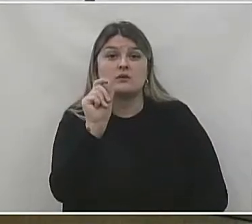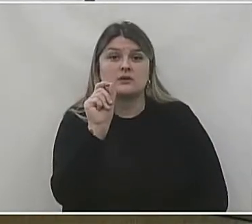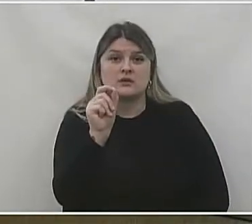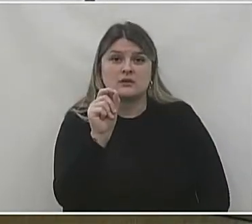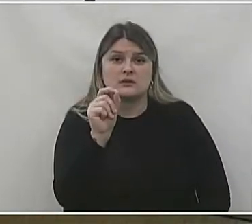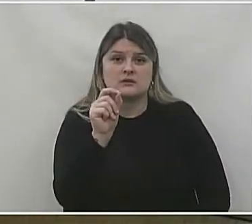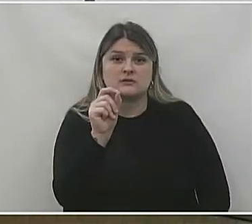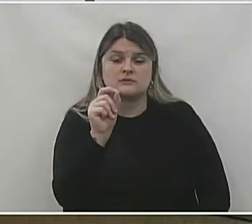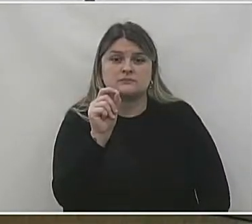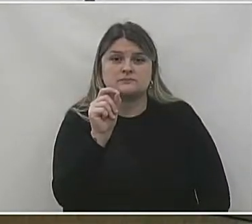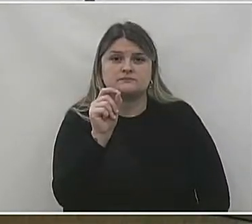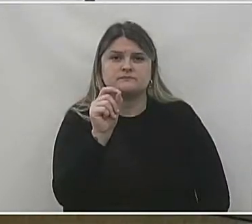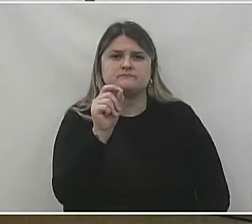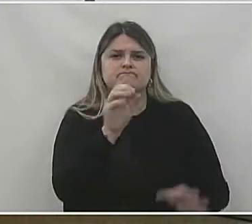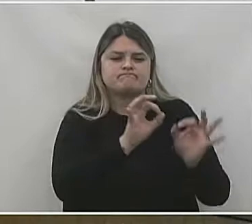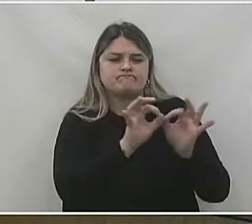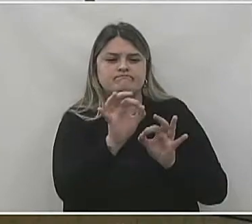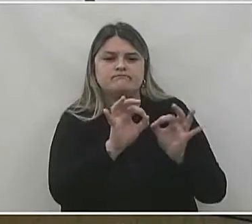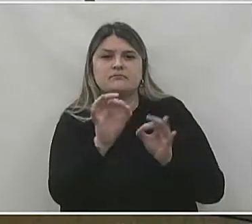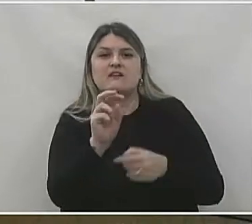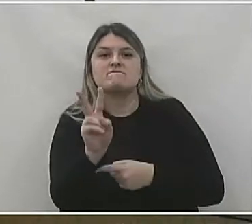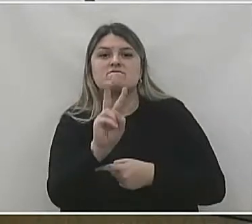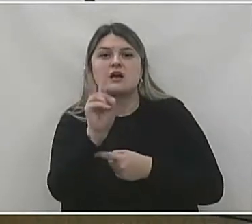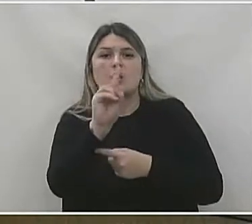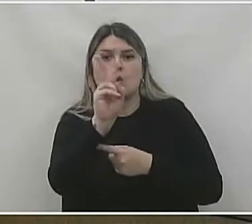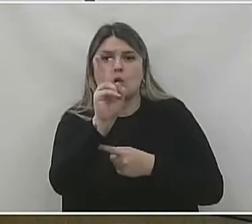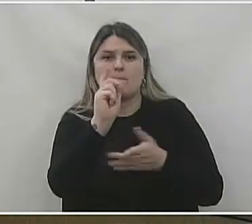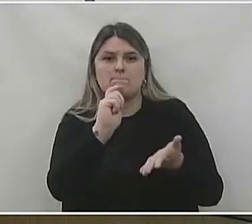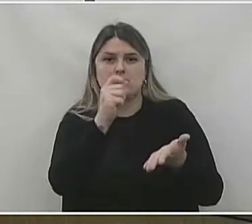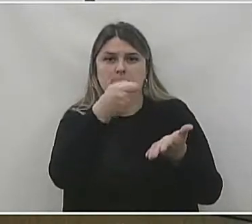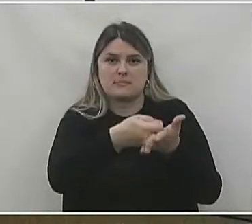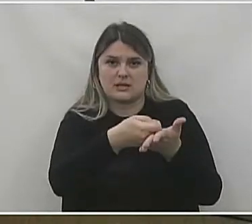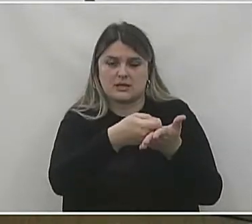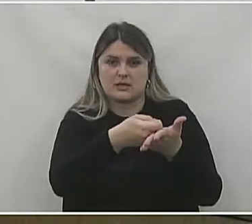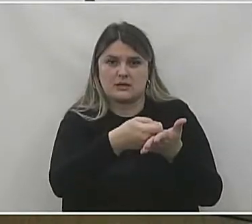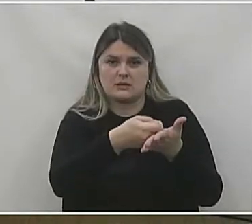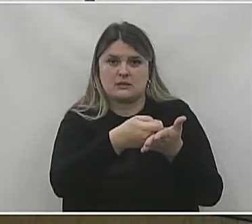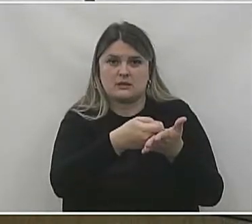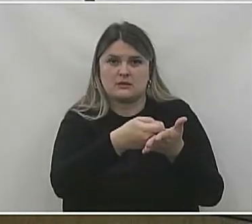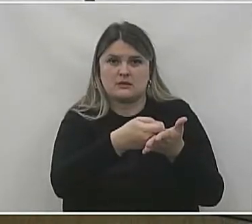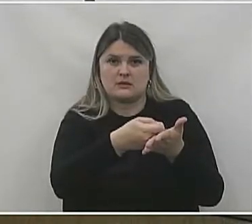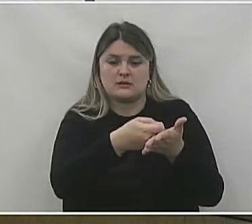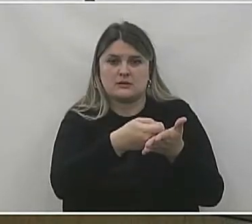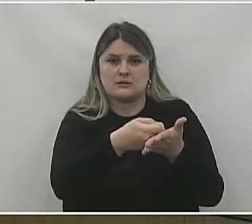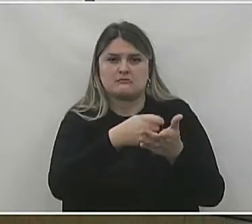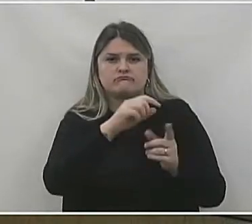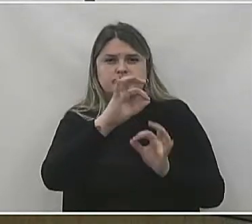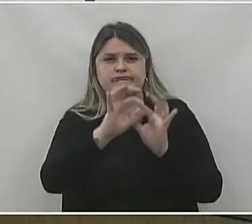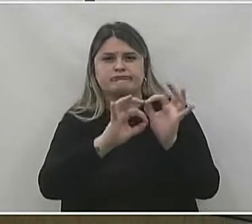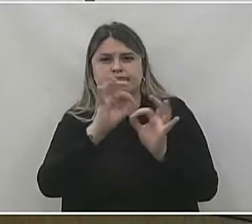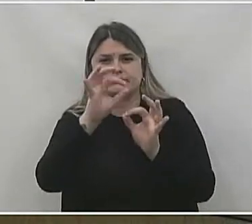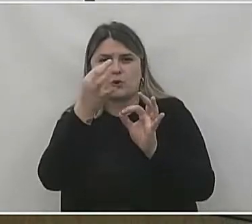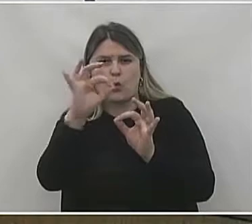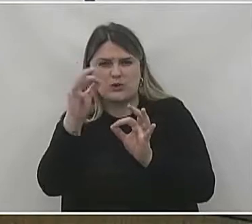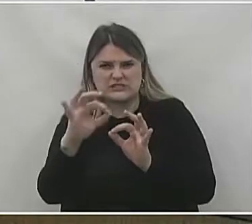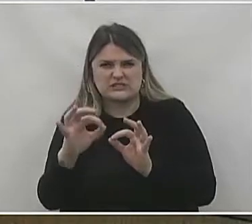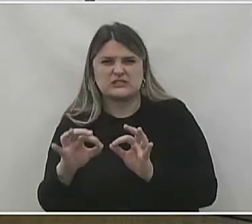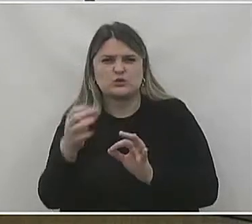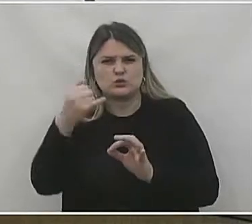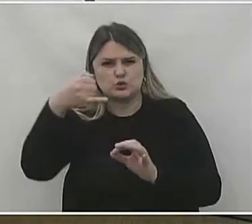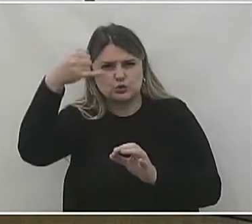a a adequação de preço de tarifa cumulativo com correção monetária